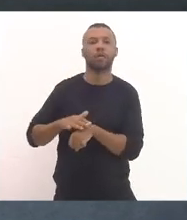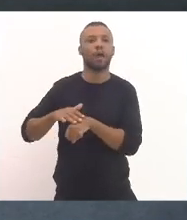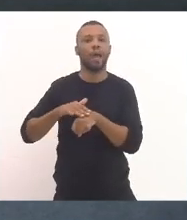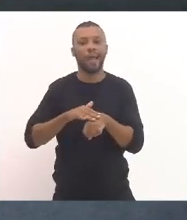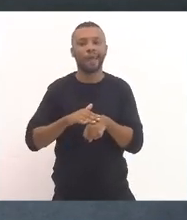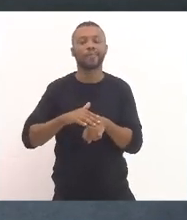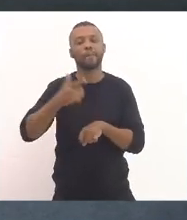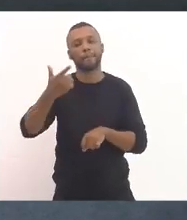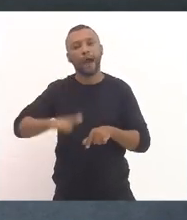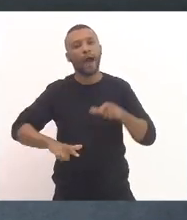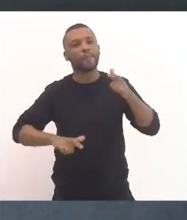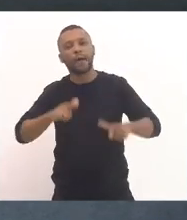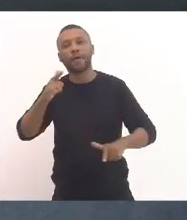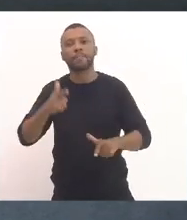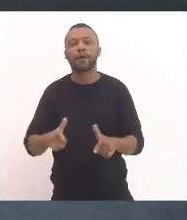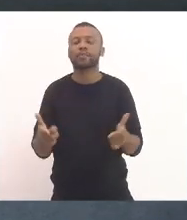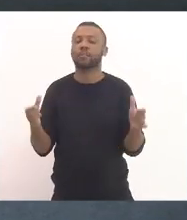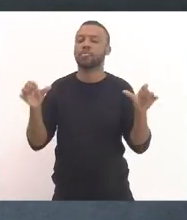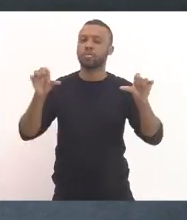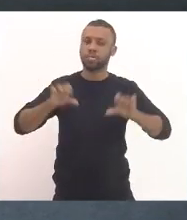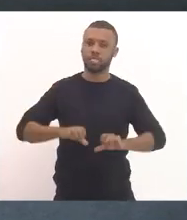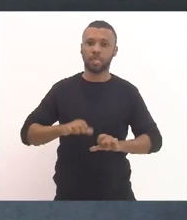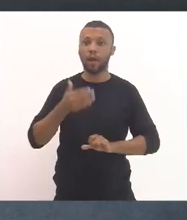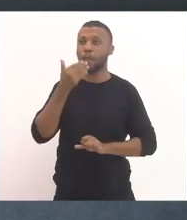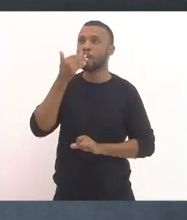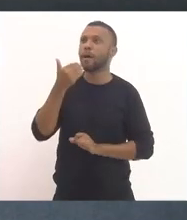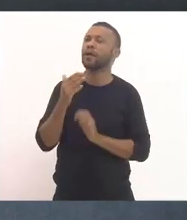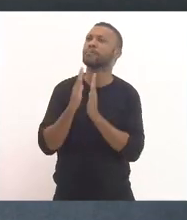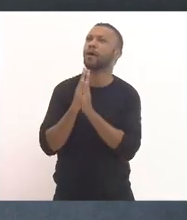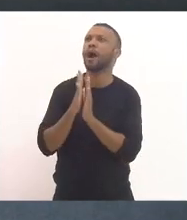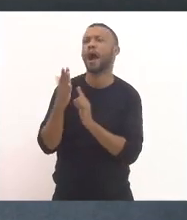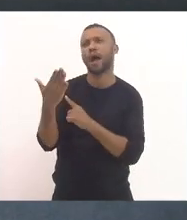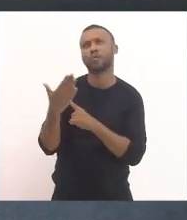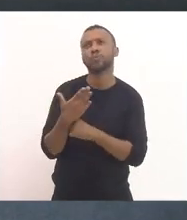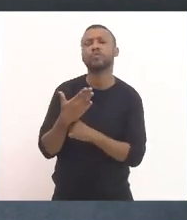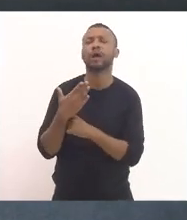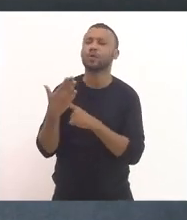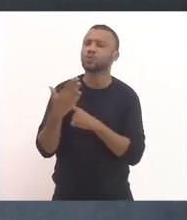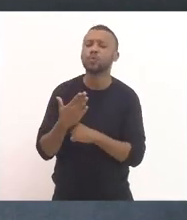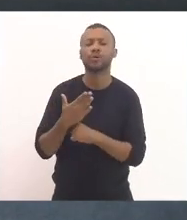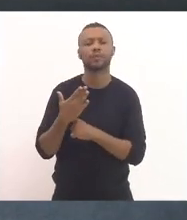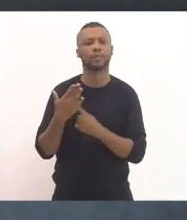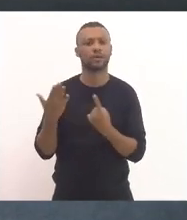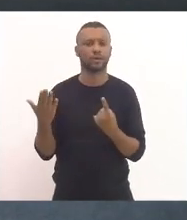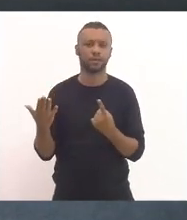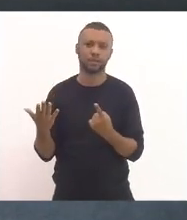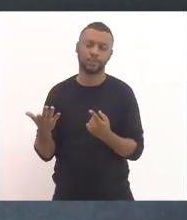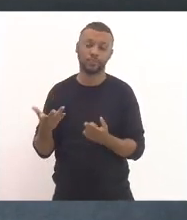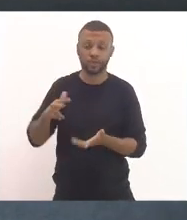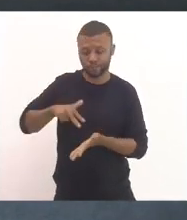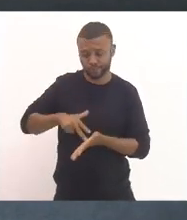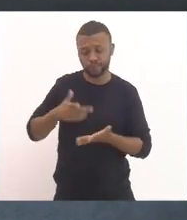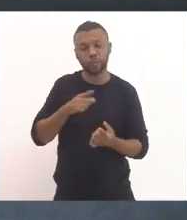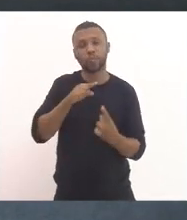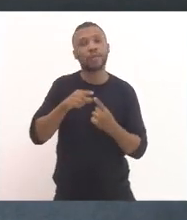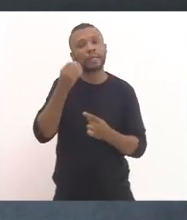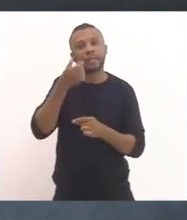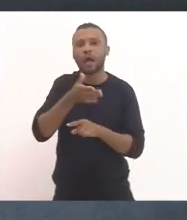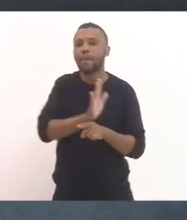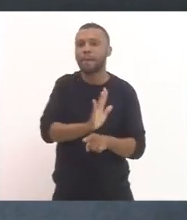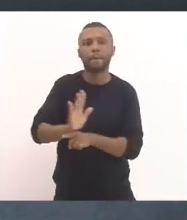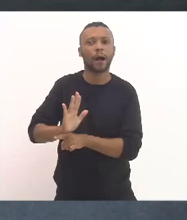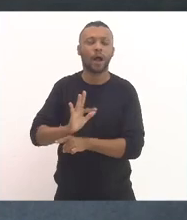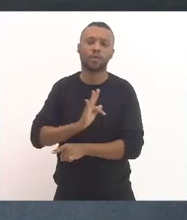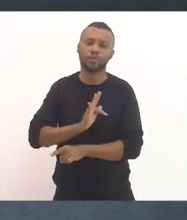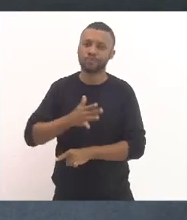vez mais eles estão adoecendo eu recebo o pedido de socorro por favor me ajude e eu estou aqui tentando ajudar se